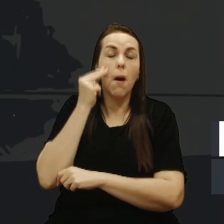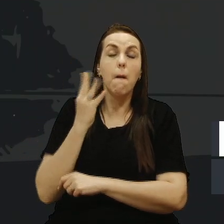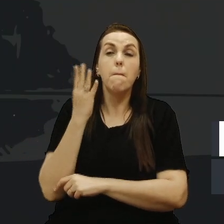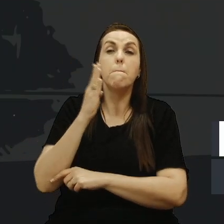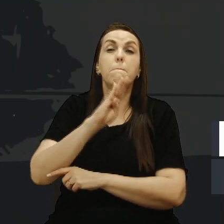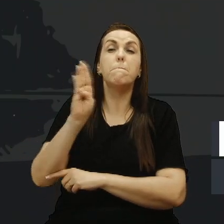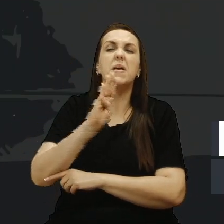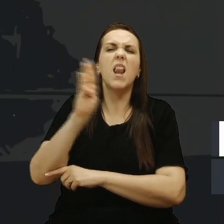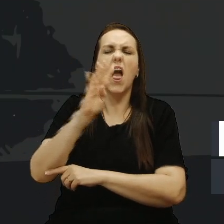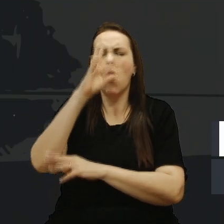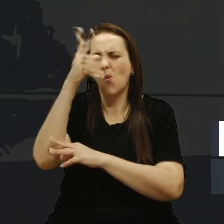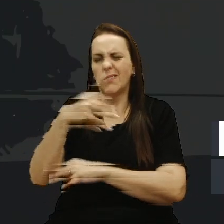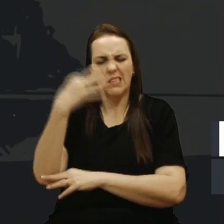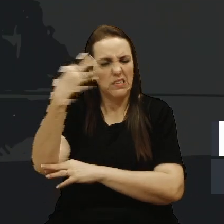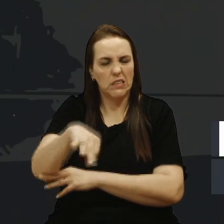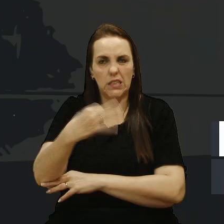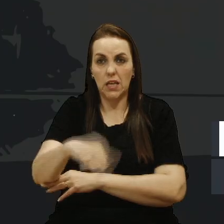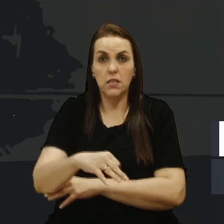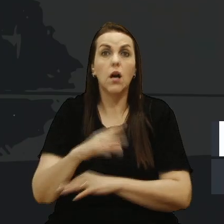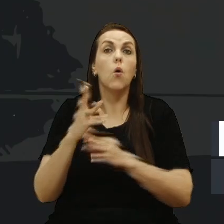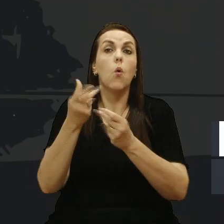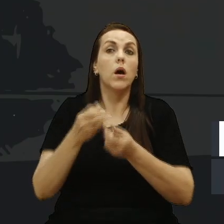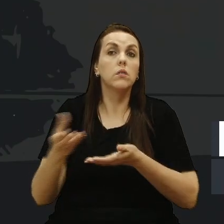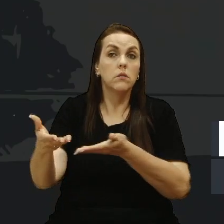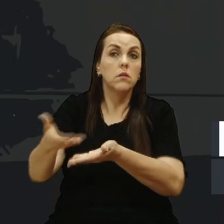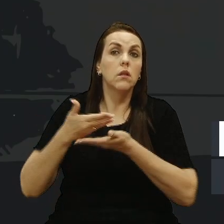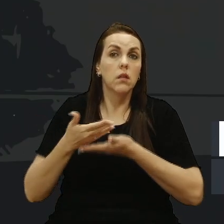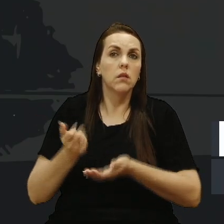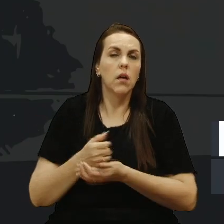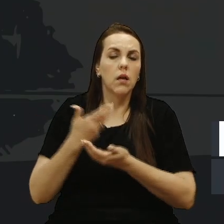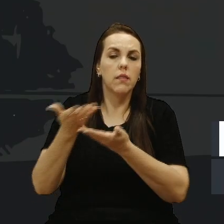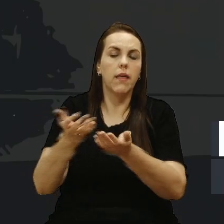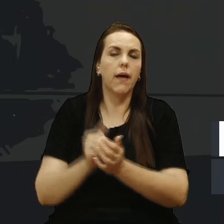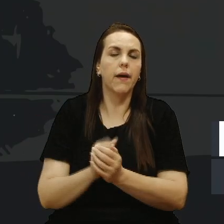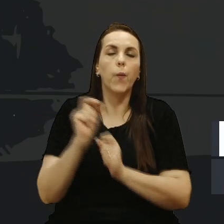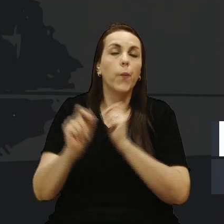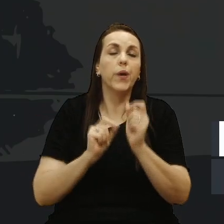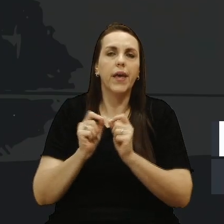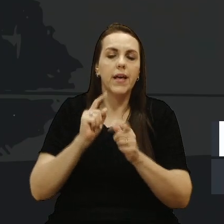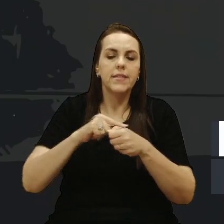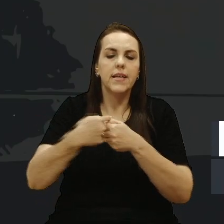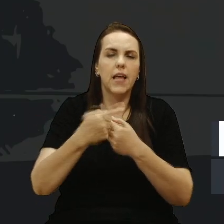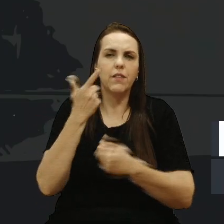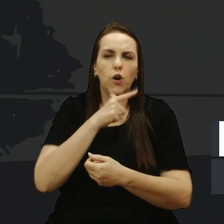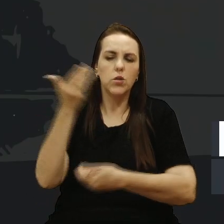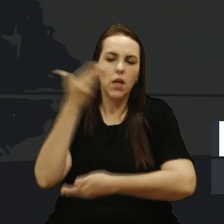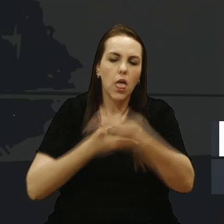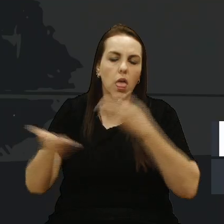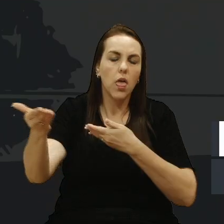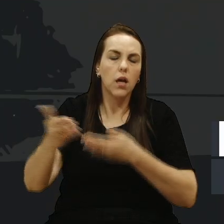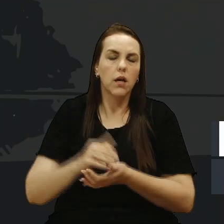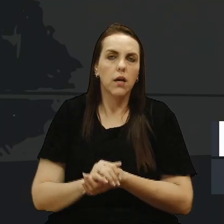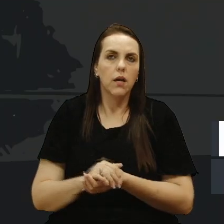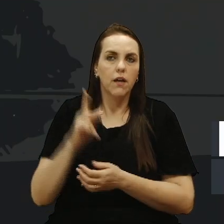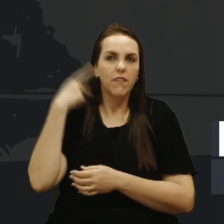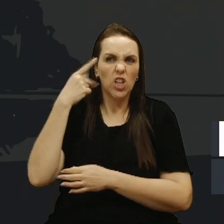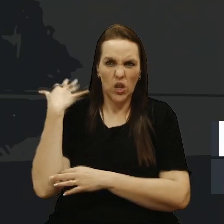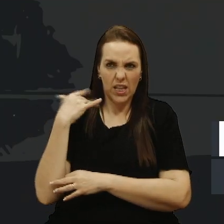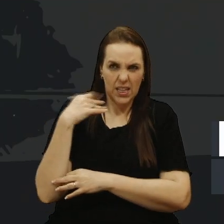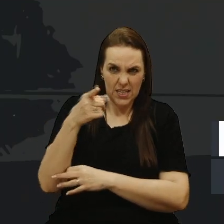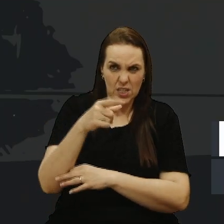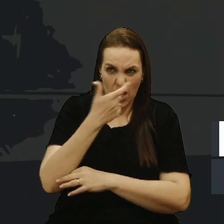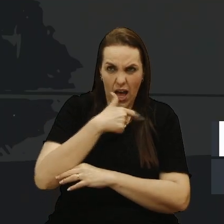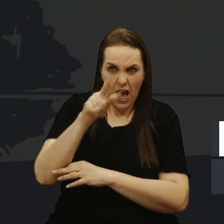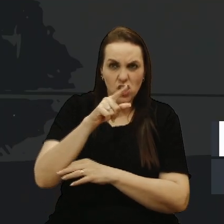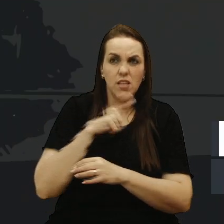com certeza. Quanto que vai ser a concessão? O que a cidade vai ganhar em troca, vereadora Andressa? A senhora acha que quando tiver